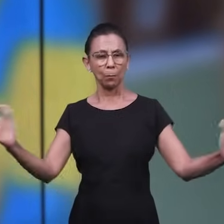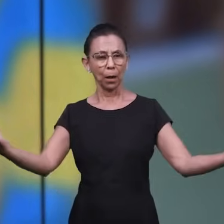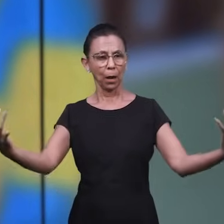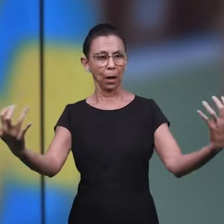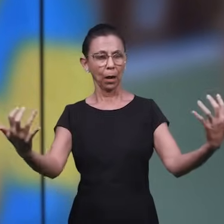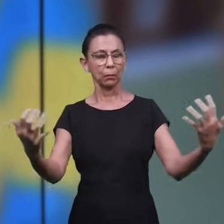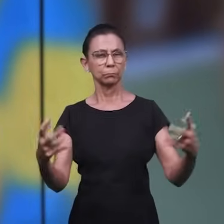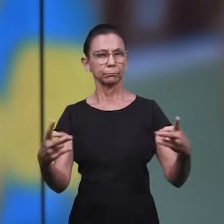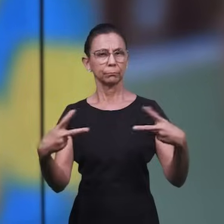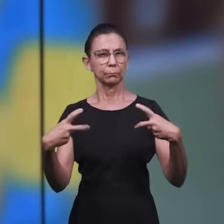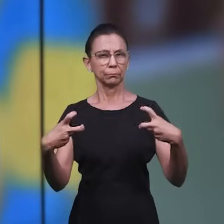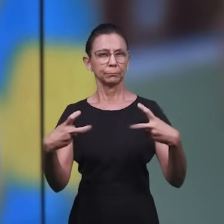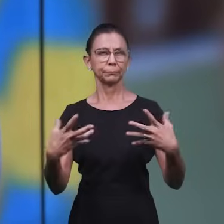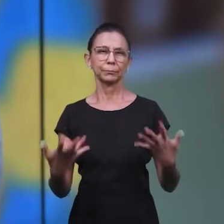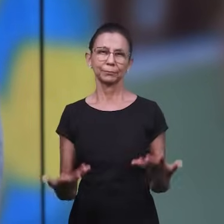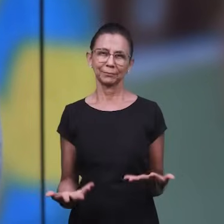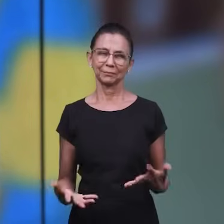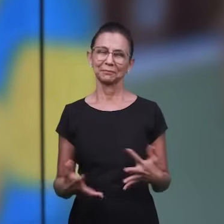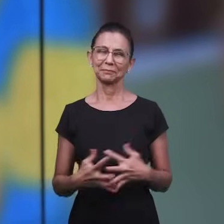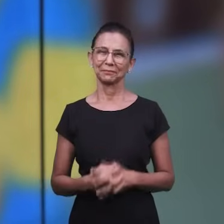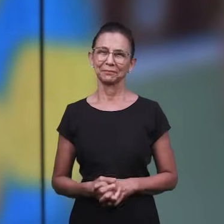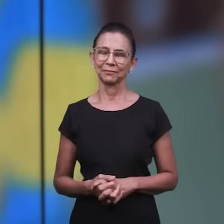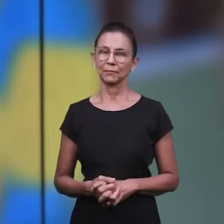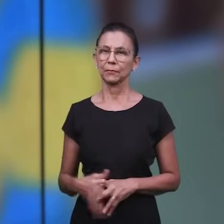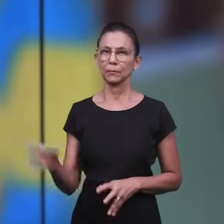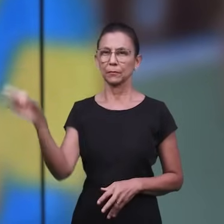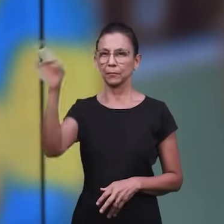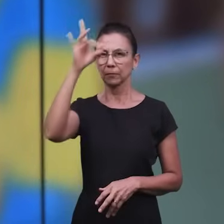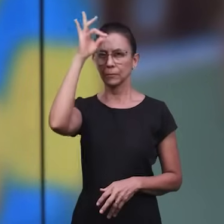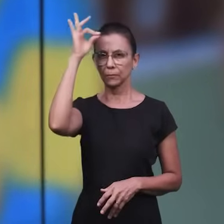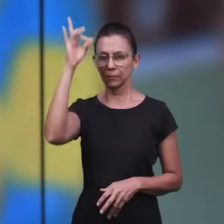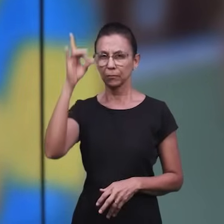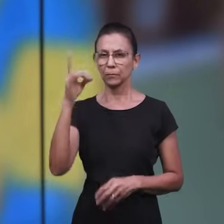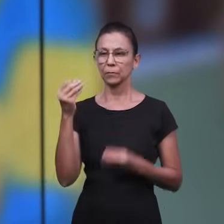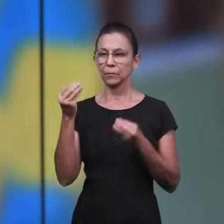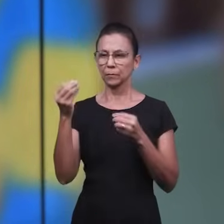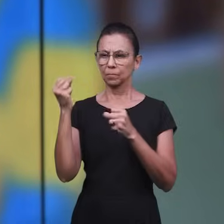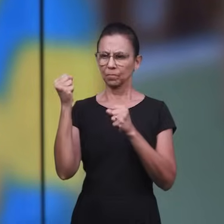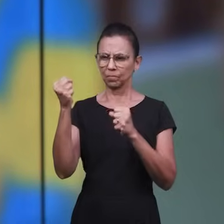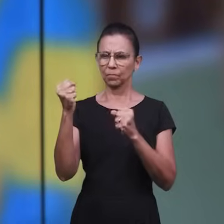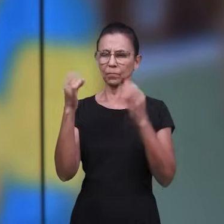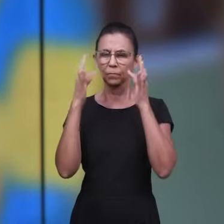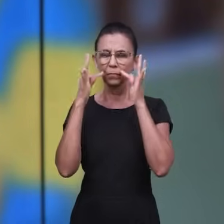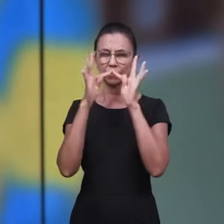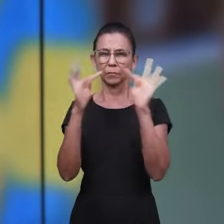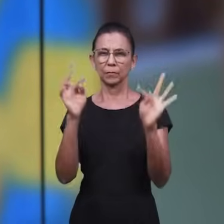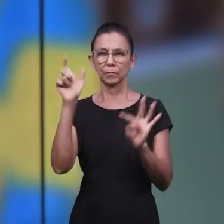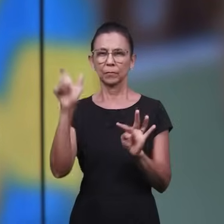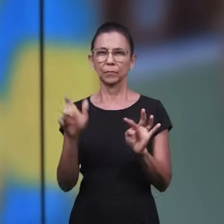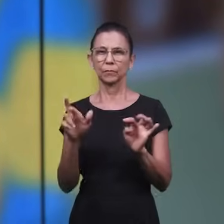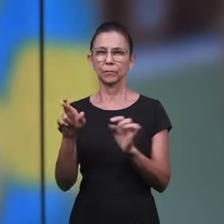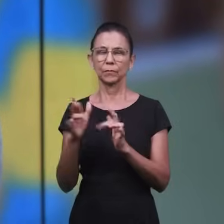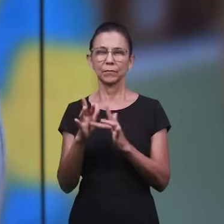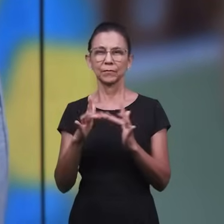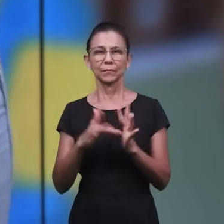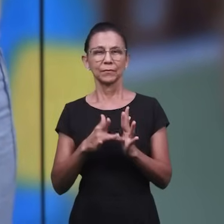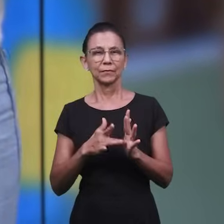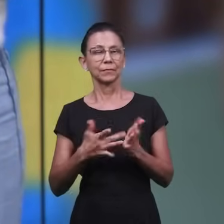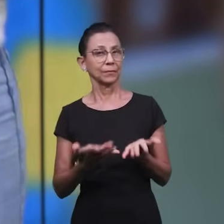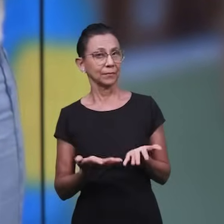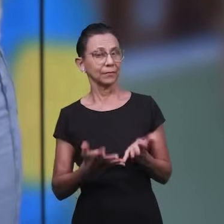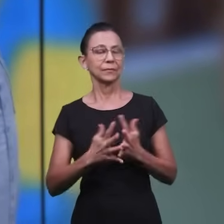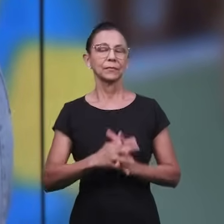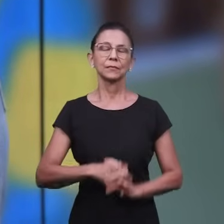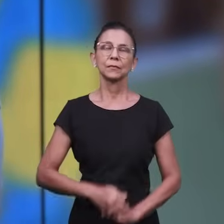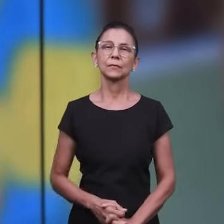o Espírito Santo que nos dá poder para testemunhar de Jesus para aqueles que não conhecem ao Senhor.